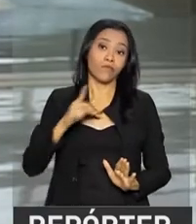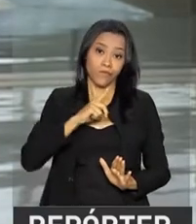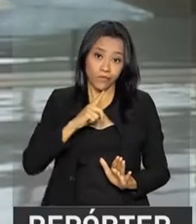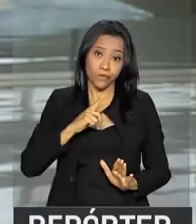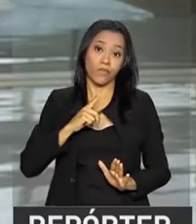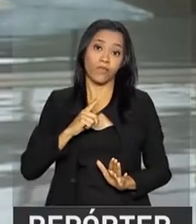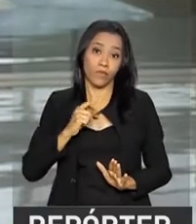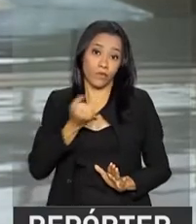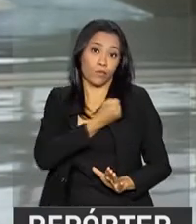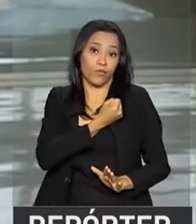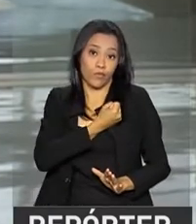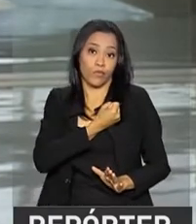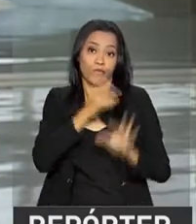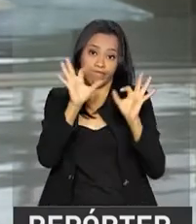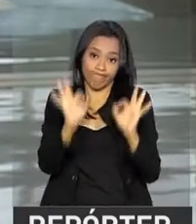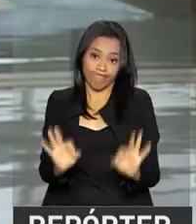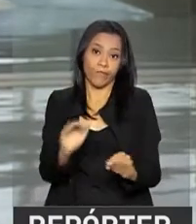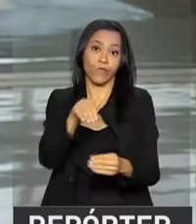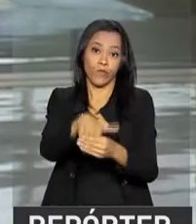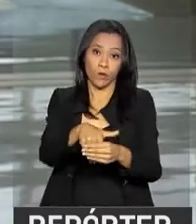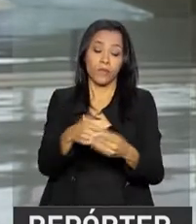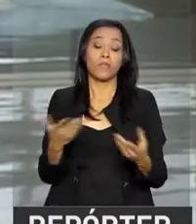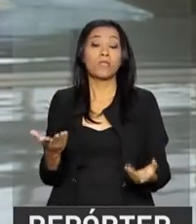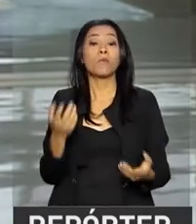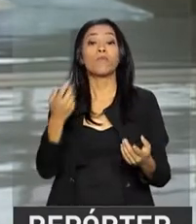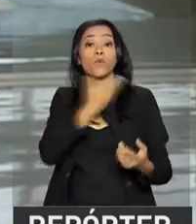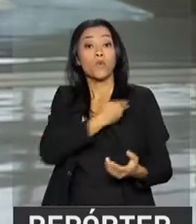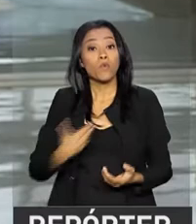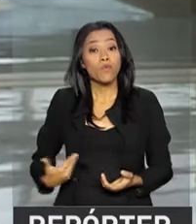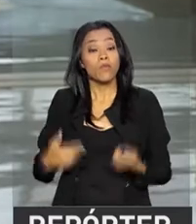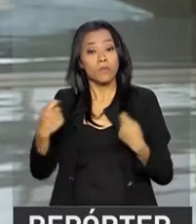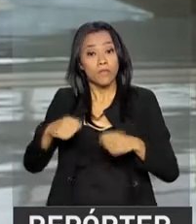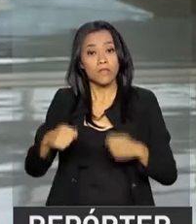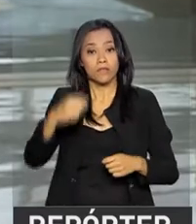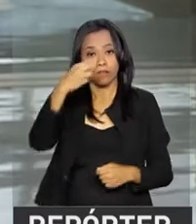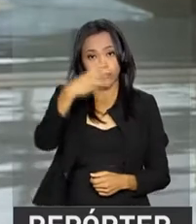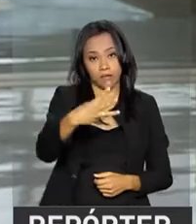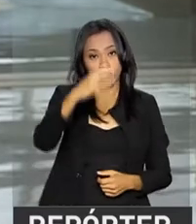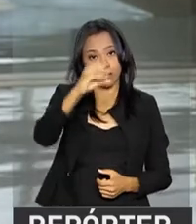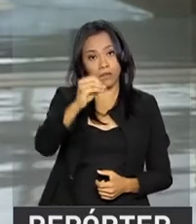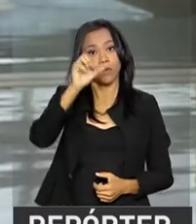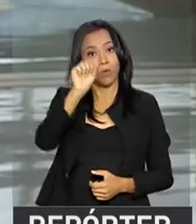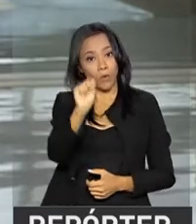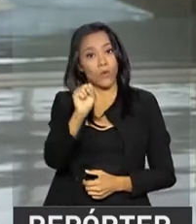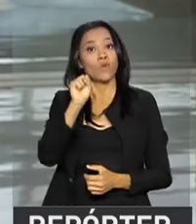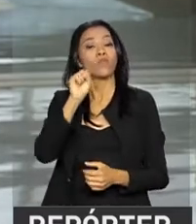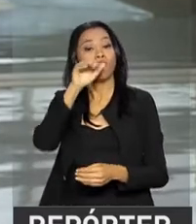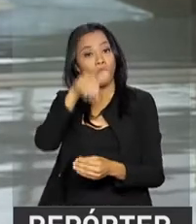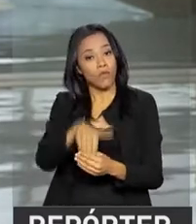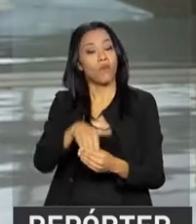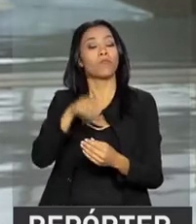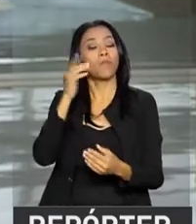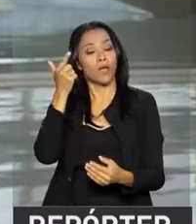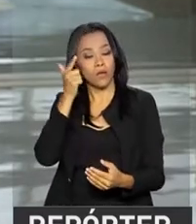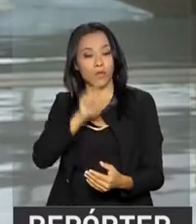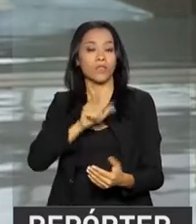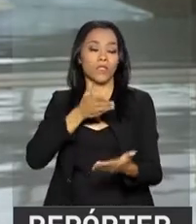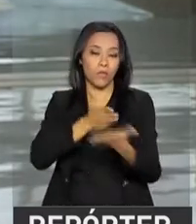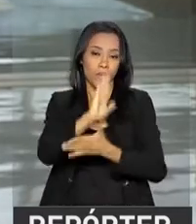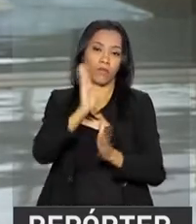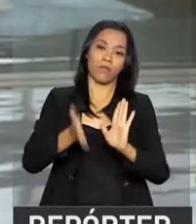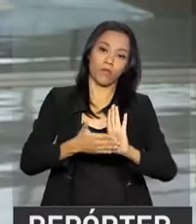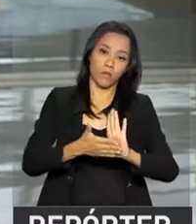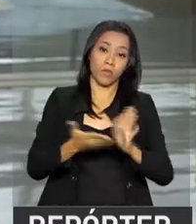necessários lembrando que o governo precisa de pelo menos 308 votos para aprovação da proposta o deputado